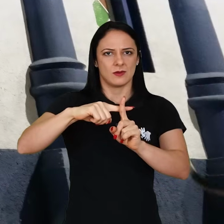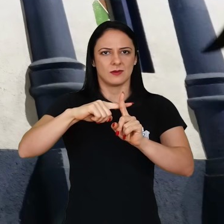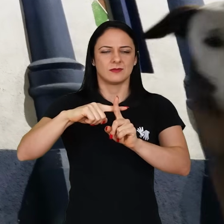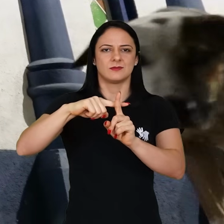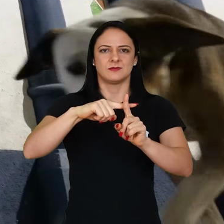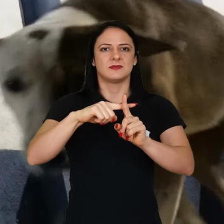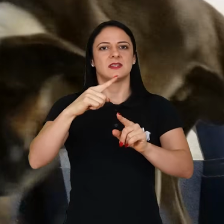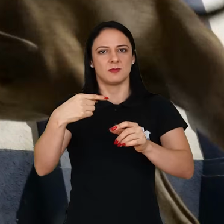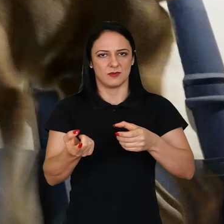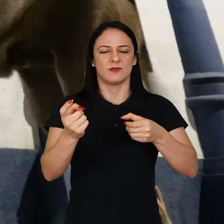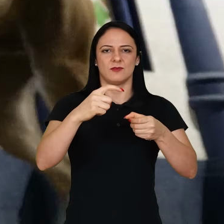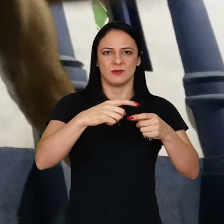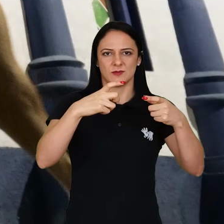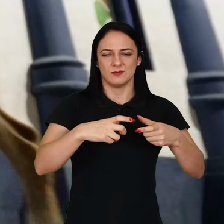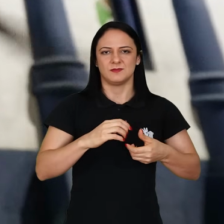retorna.